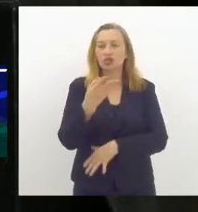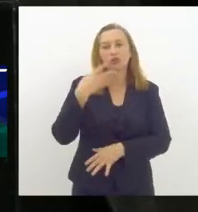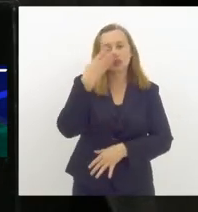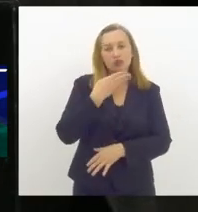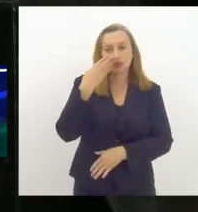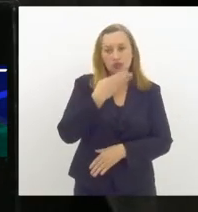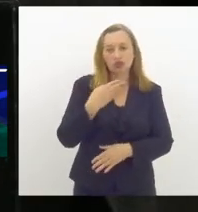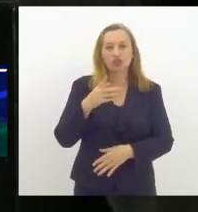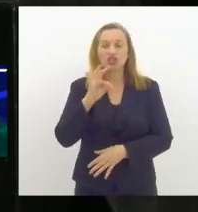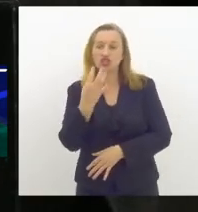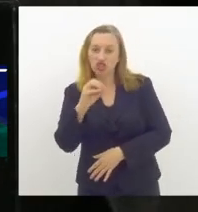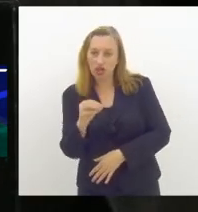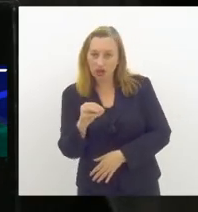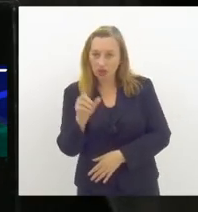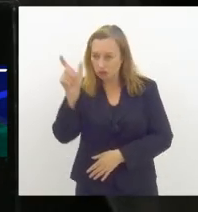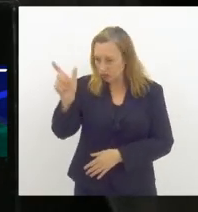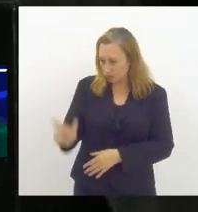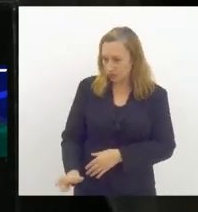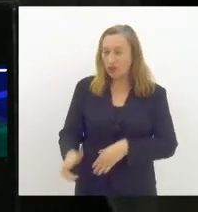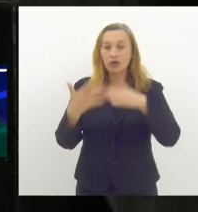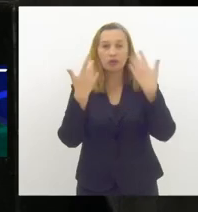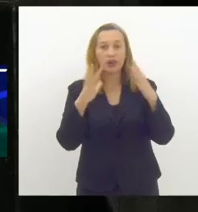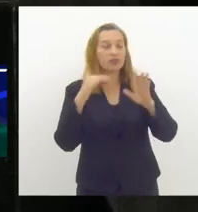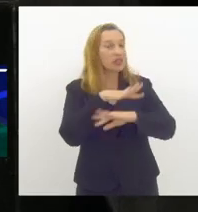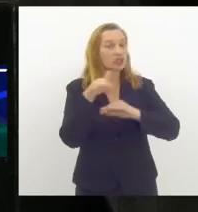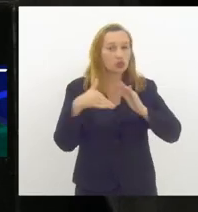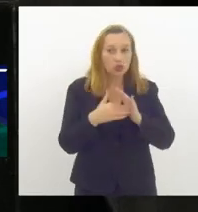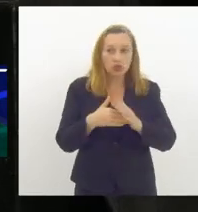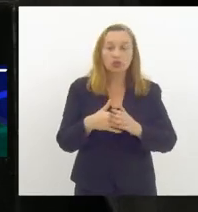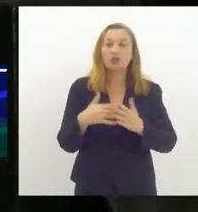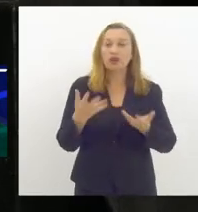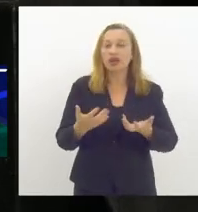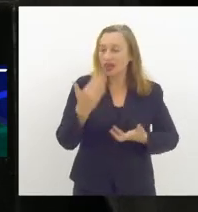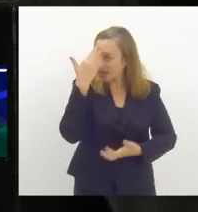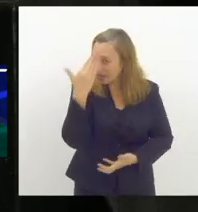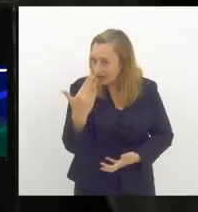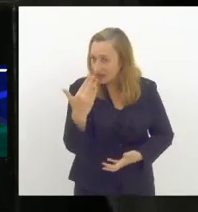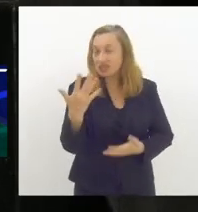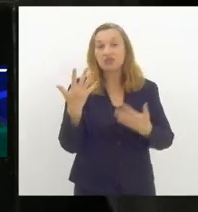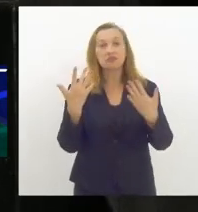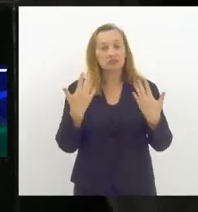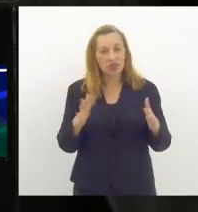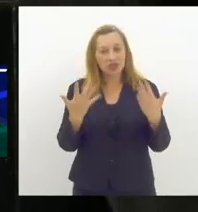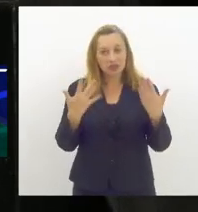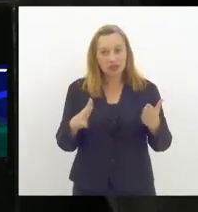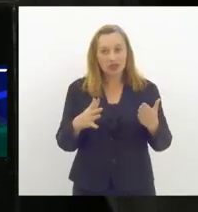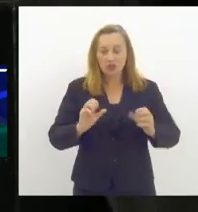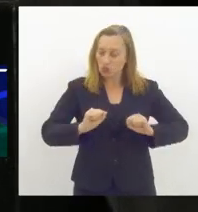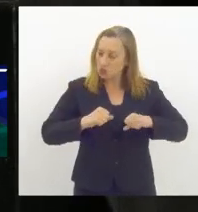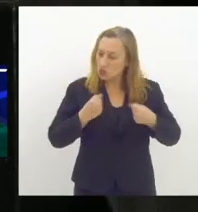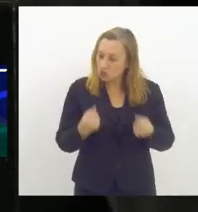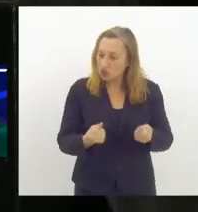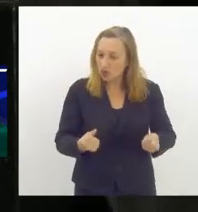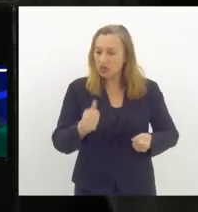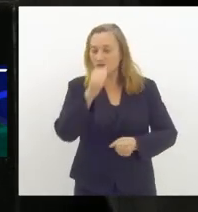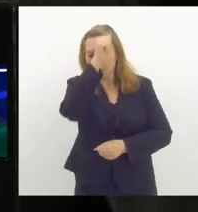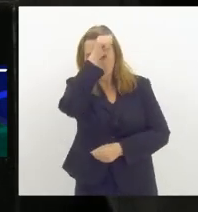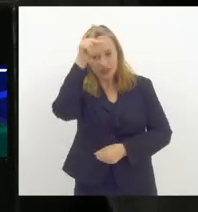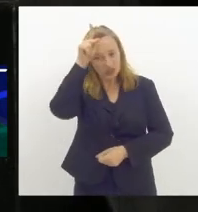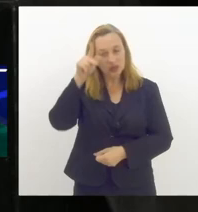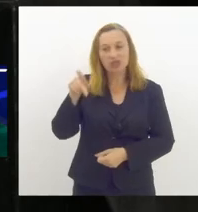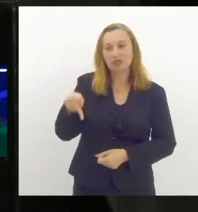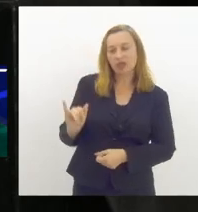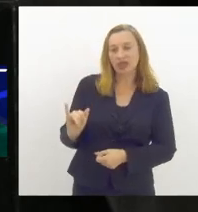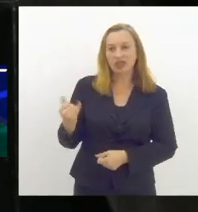através do Tiago e na figura do Tiago Saúdo todos eles quero agradecer e complementar os esforços da Prefeitura de